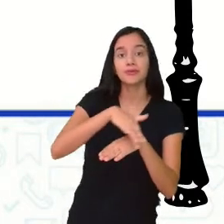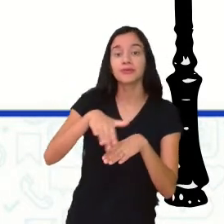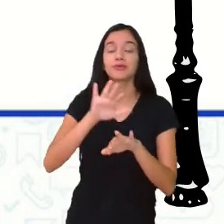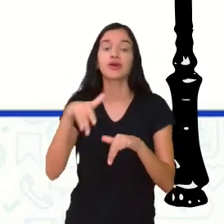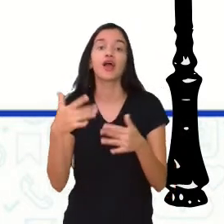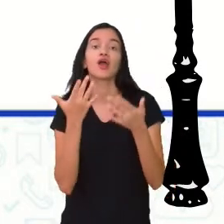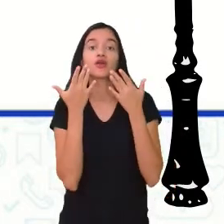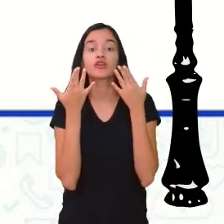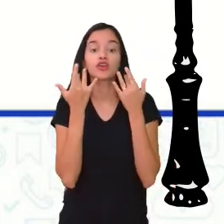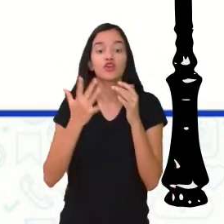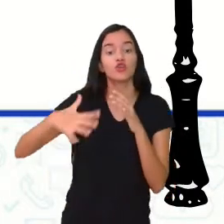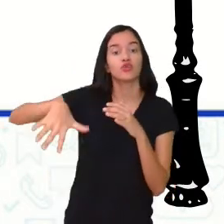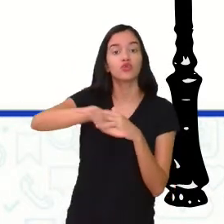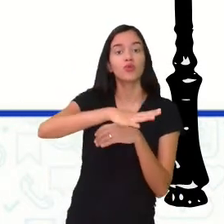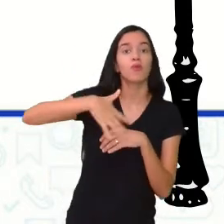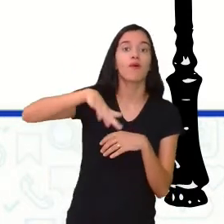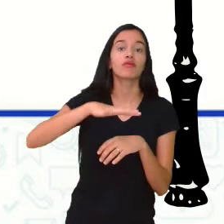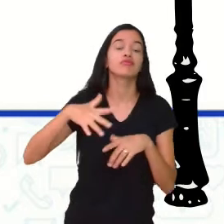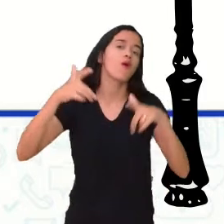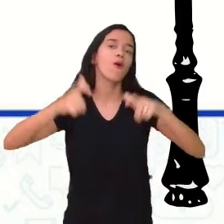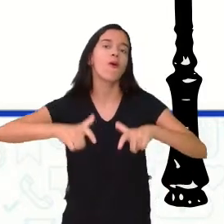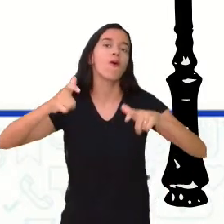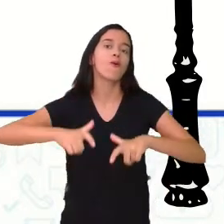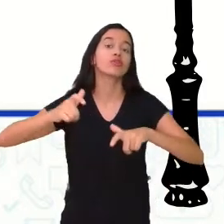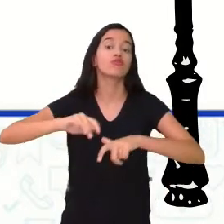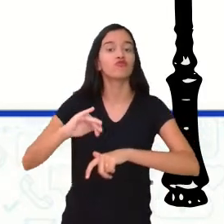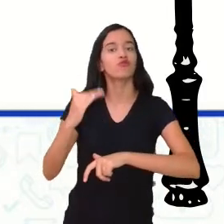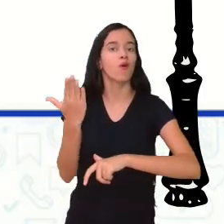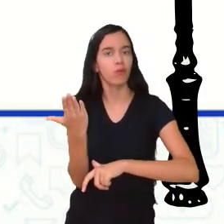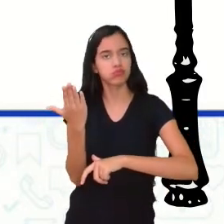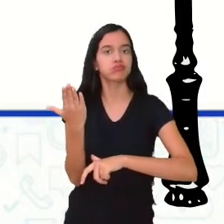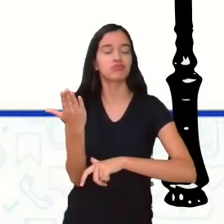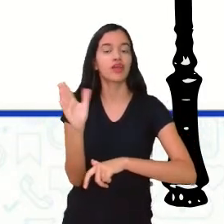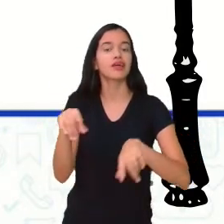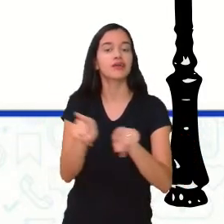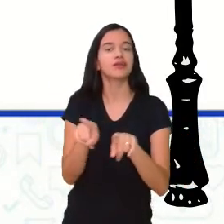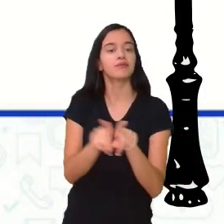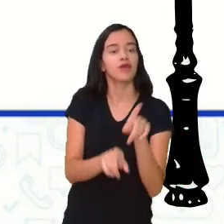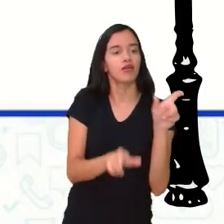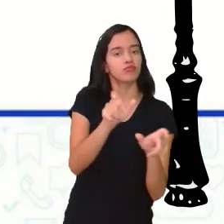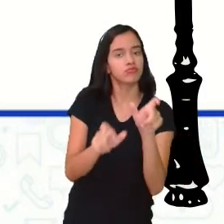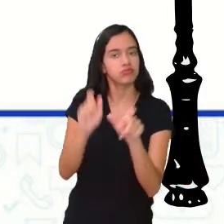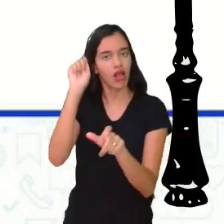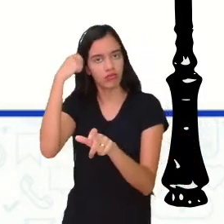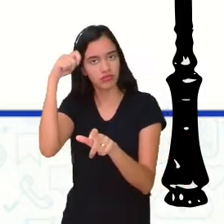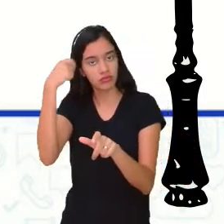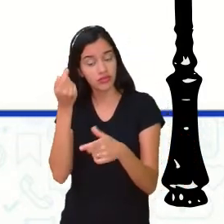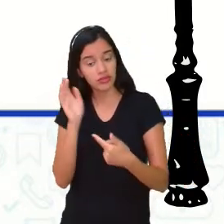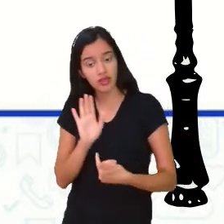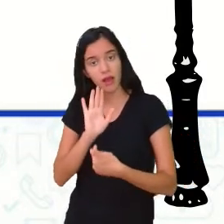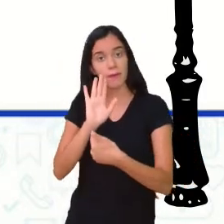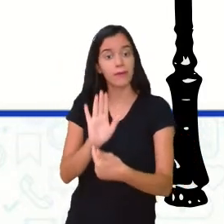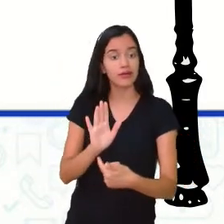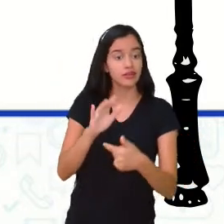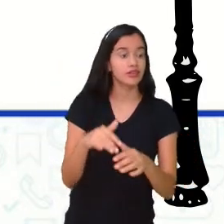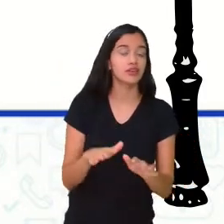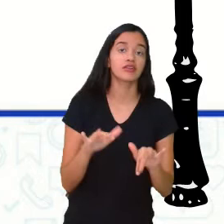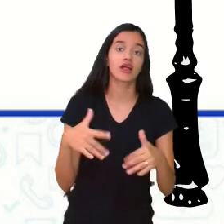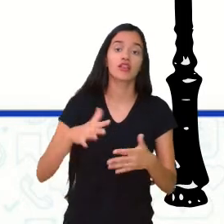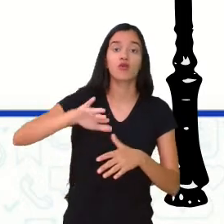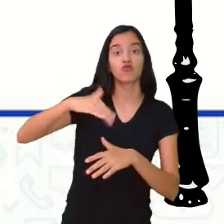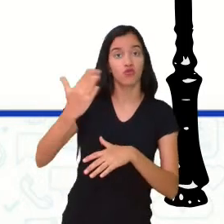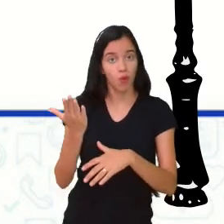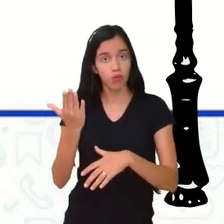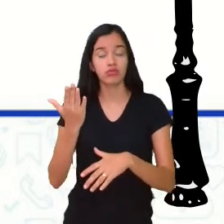teatral em que o espaço cênico é construído no exterior, né? As atrizes e atores, né, se apresentam no espaço aberto e